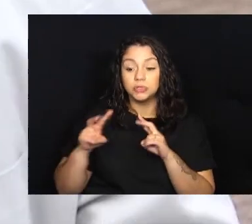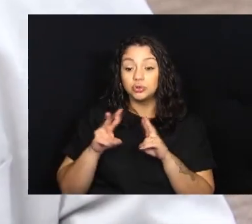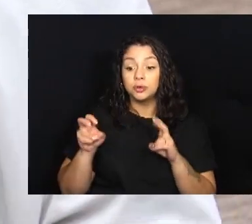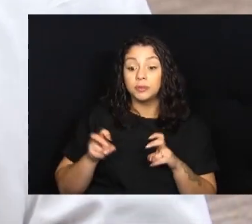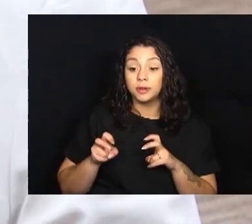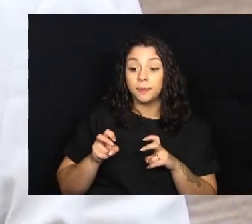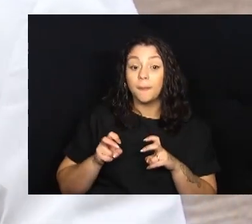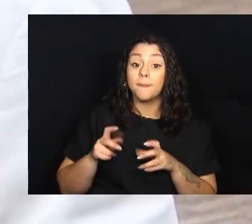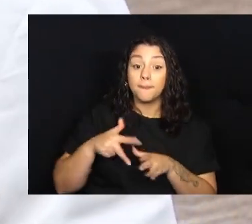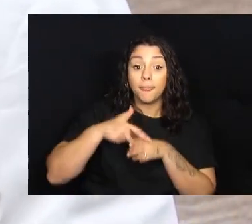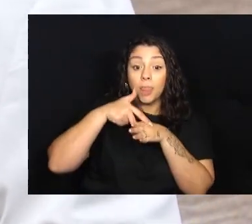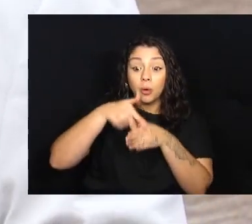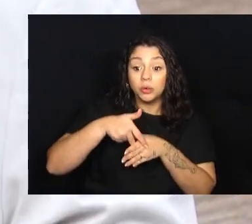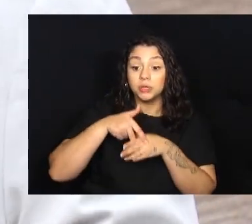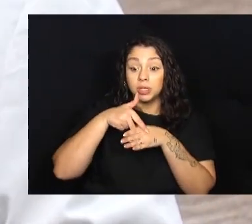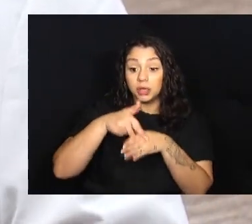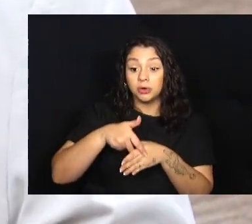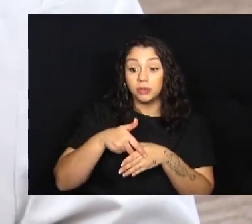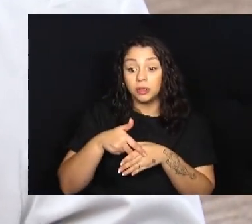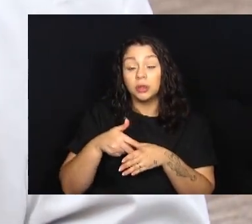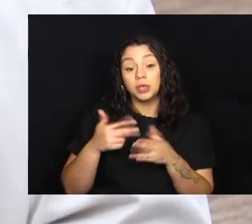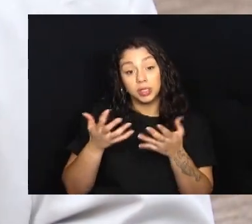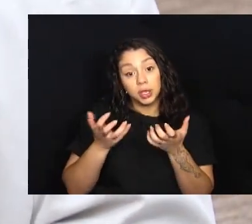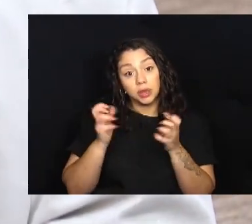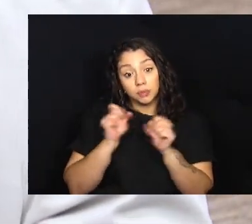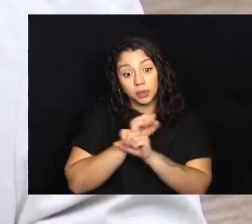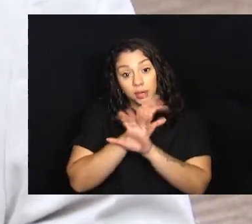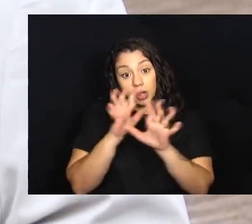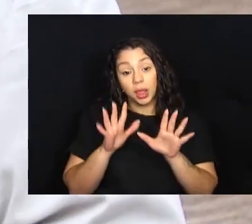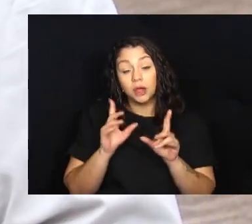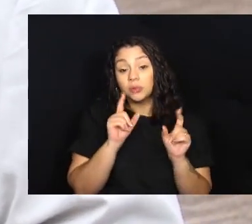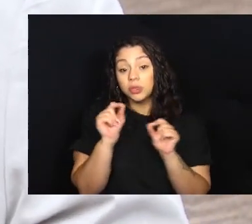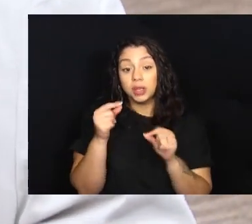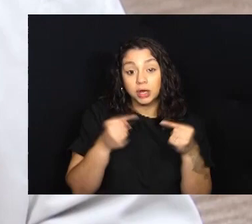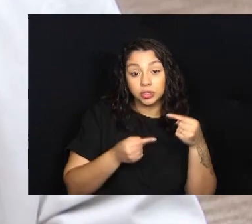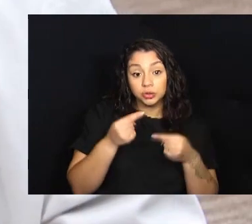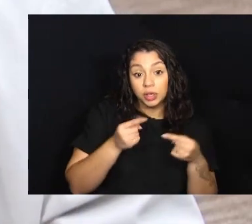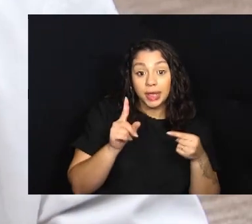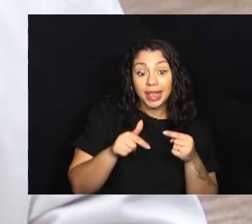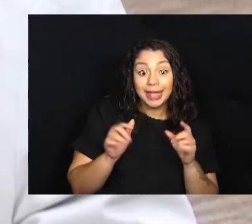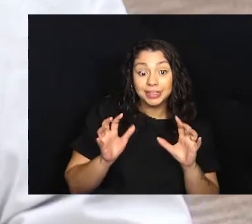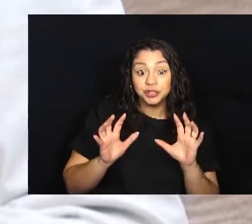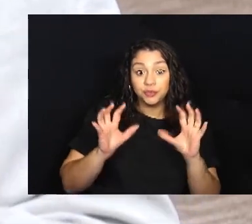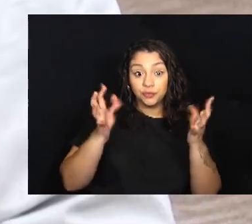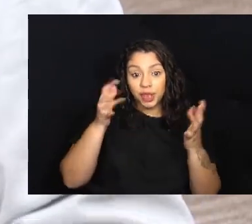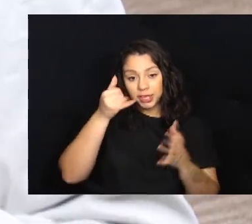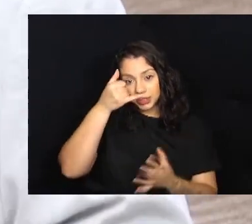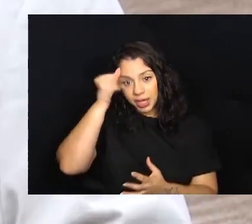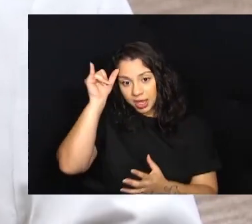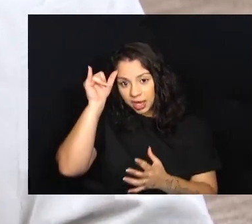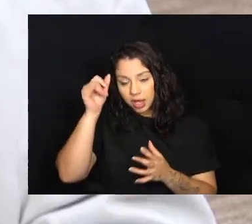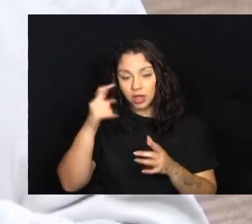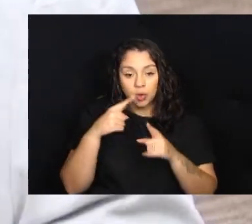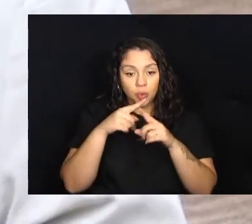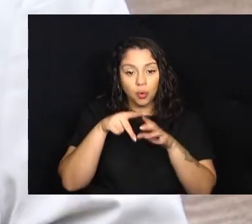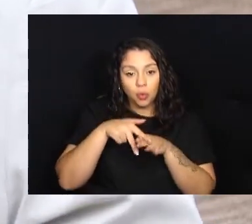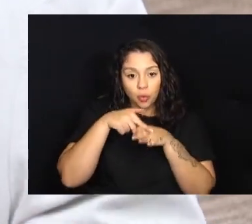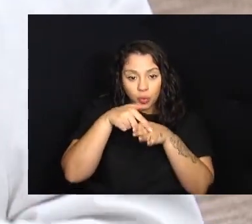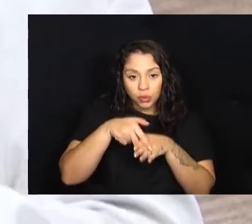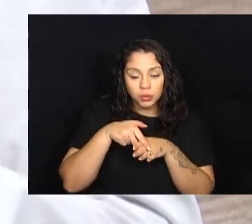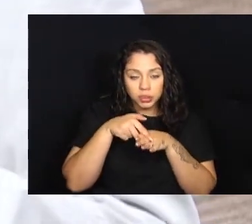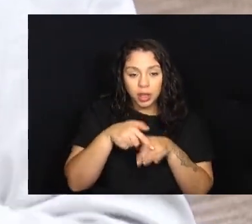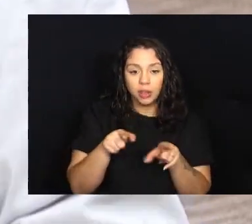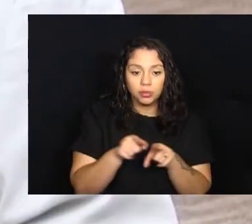discussão com a questão do rodeio. Eu quero deixar bem claro aqui que eu estou discutindo a questão de festas agro,